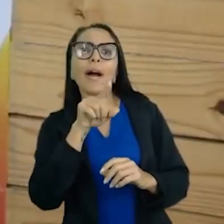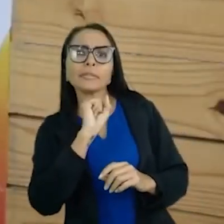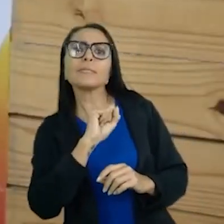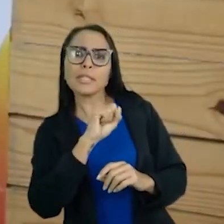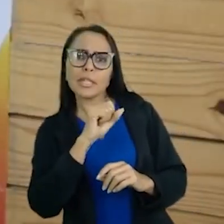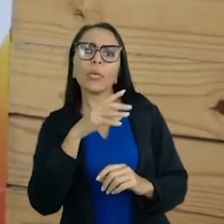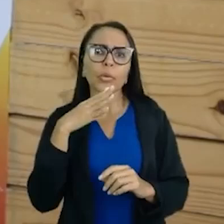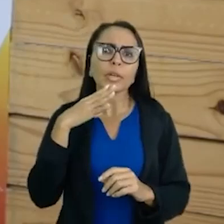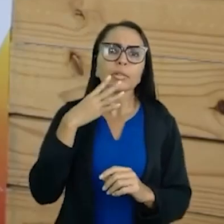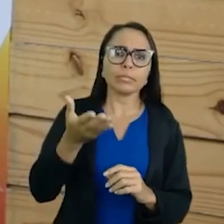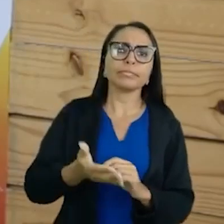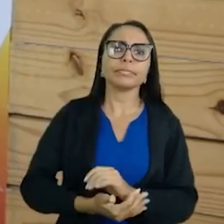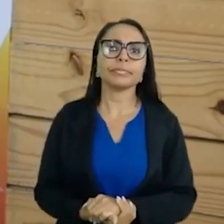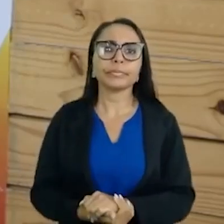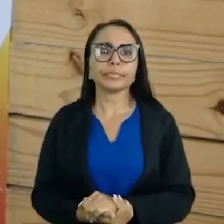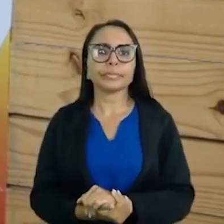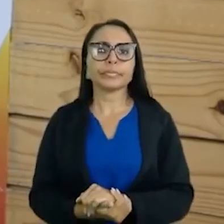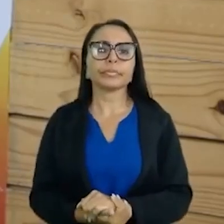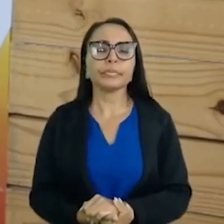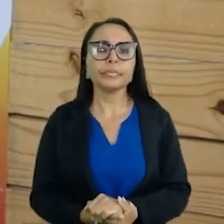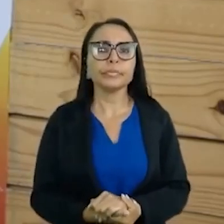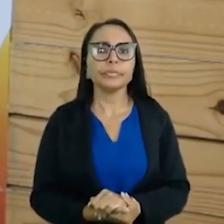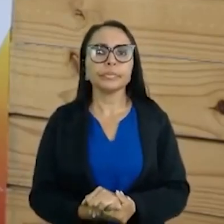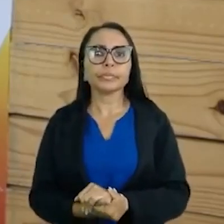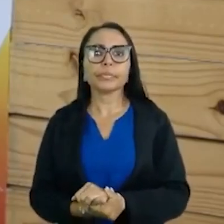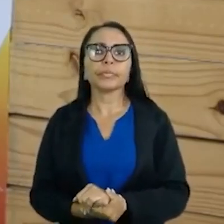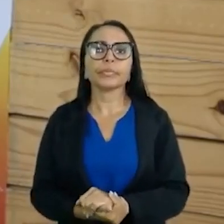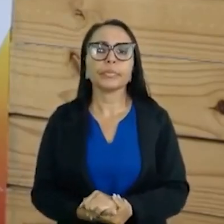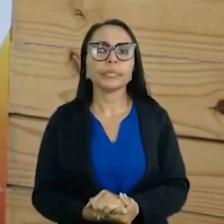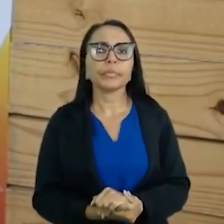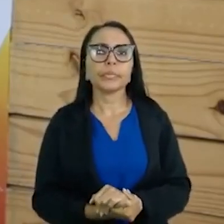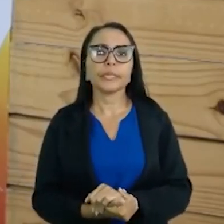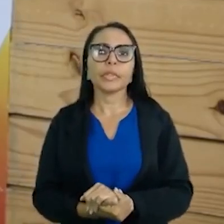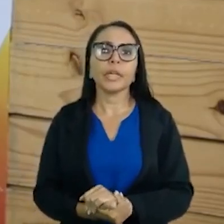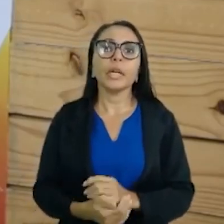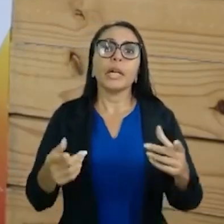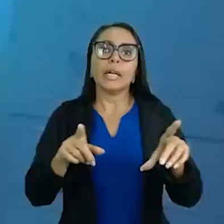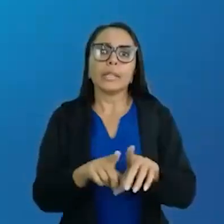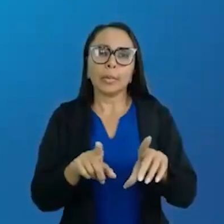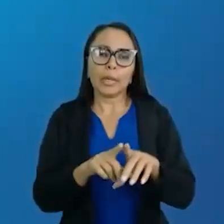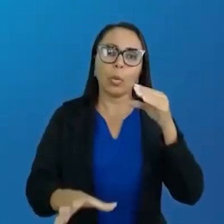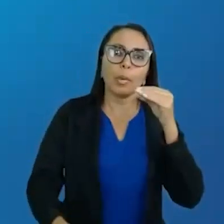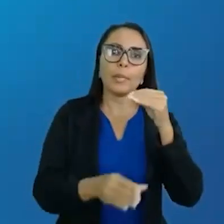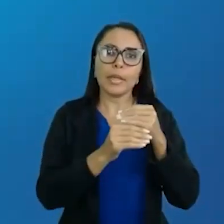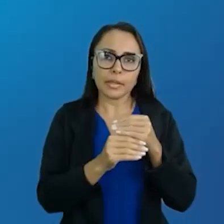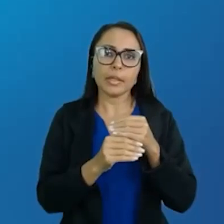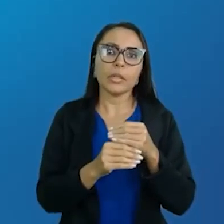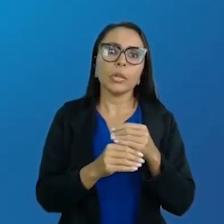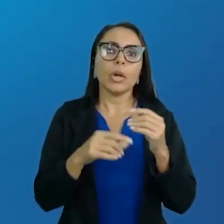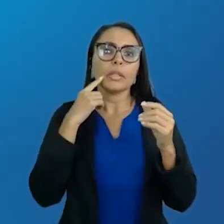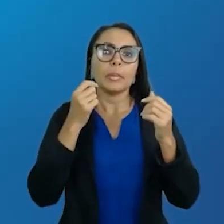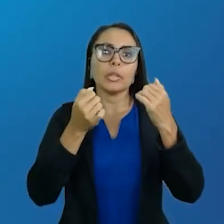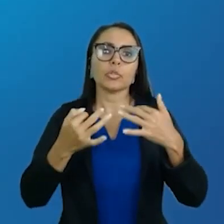eu identifico, isso eu sei o que é, isso eu sei o que está falando, mesmo sem necessariamente ver. E aqui tem, complementando a lei da pregnância, a